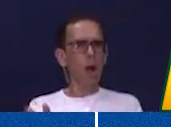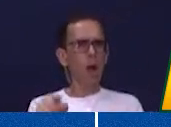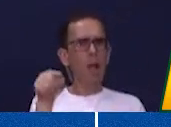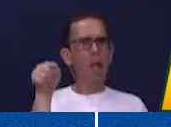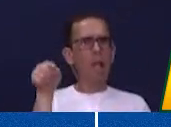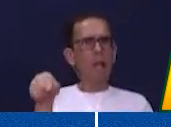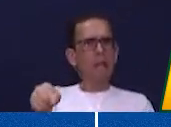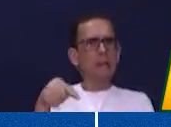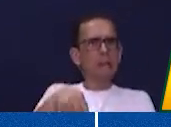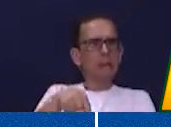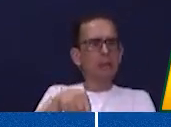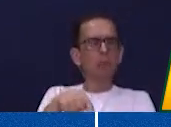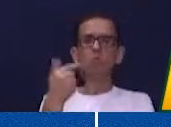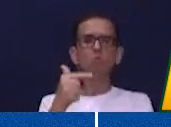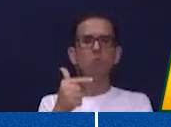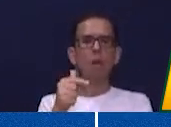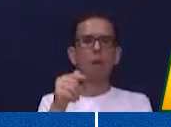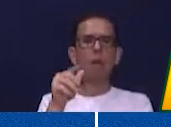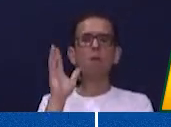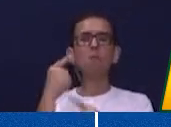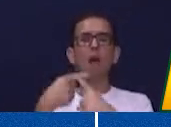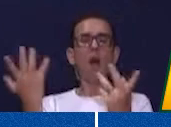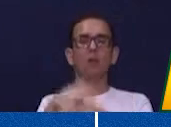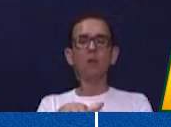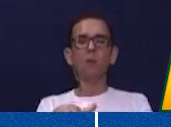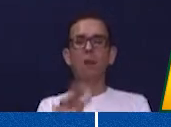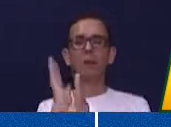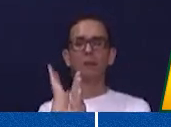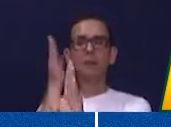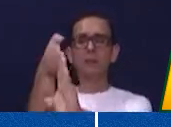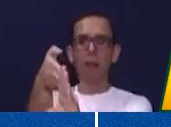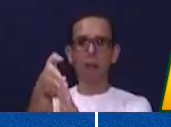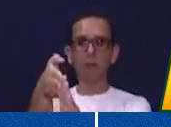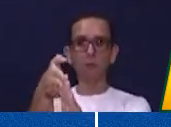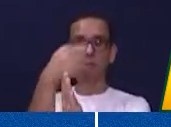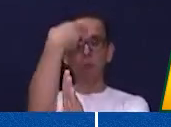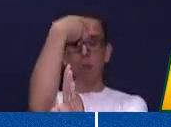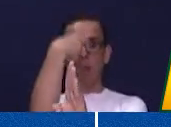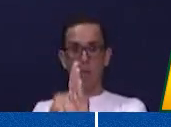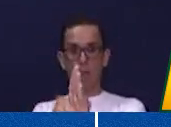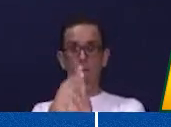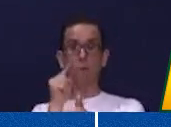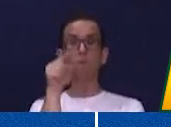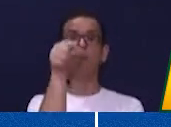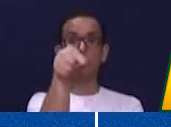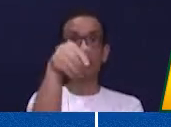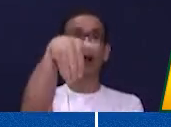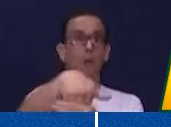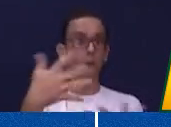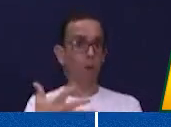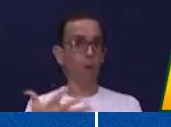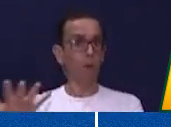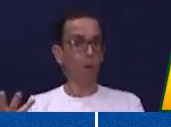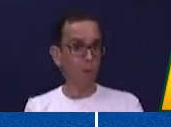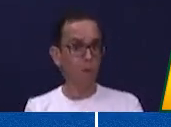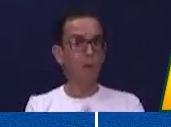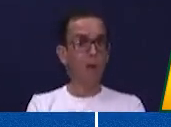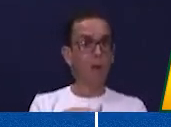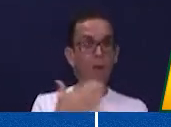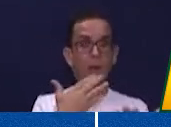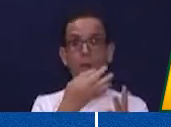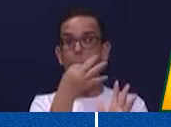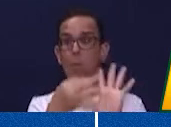tempo não permite mais porque a conversa direta entre o candidato e você eleitor a conversa é sobre